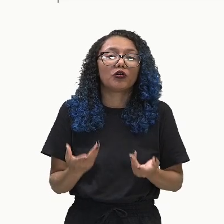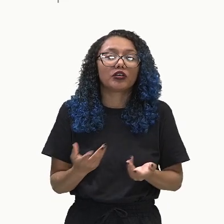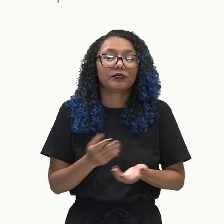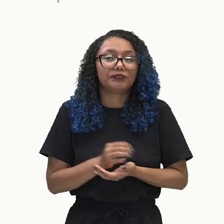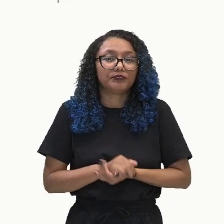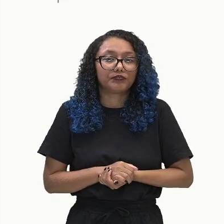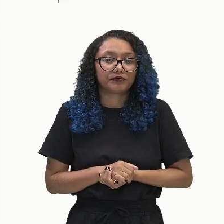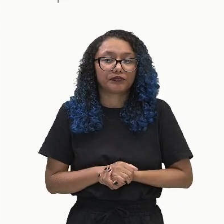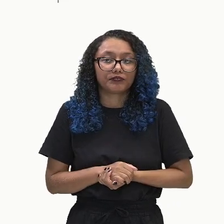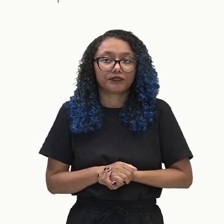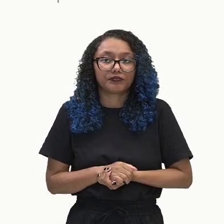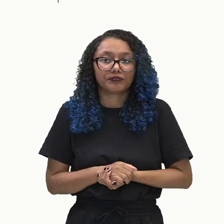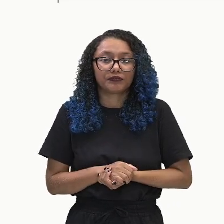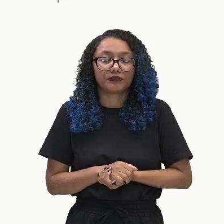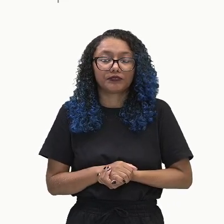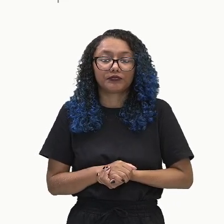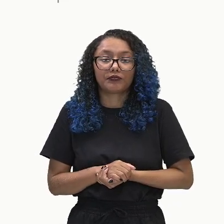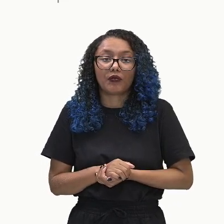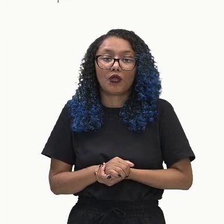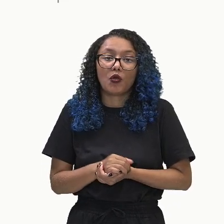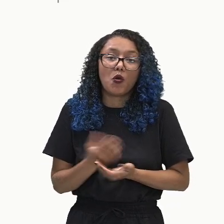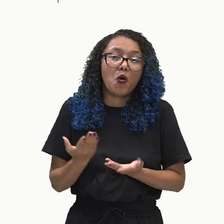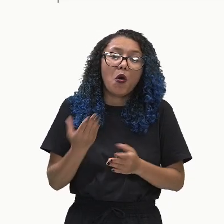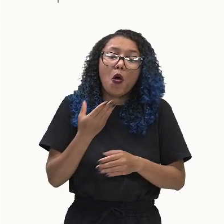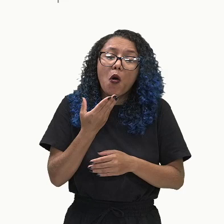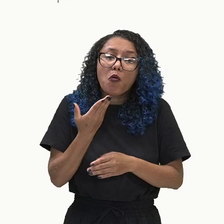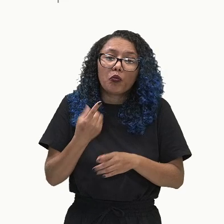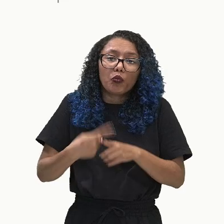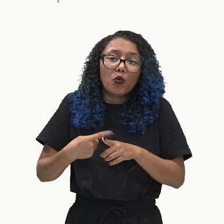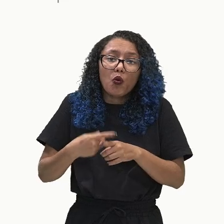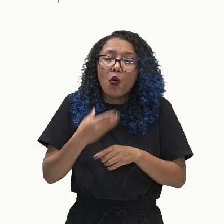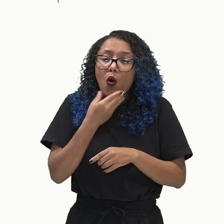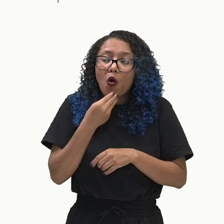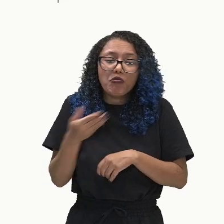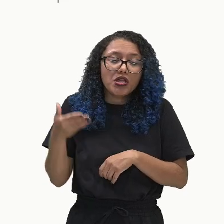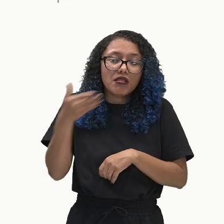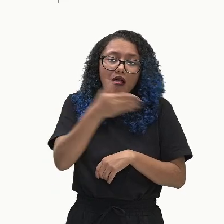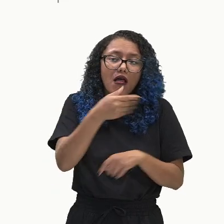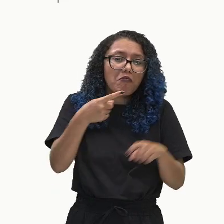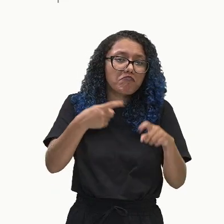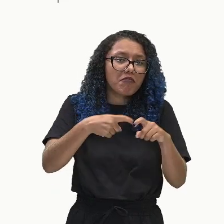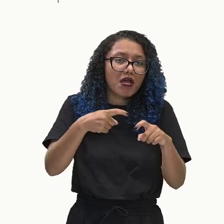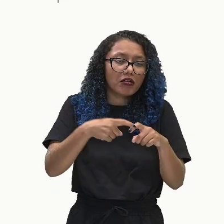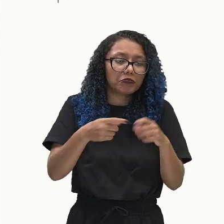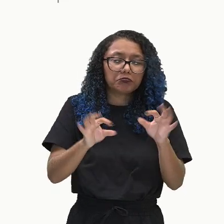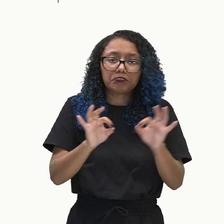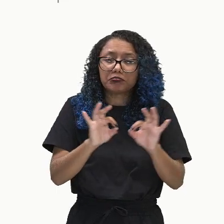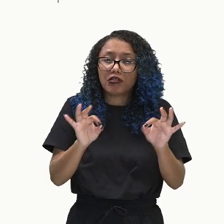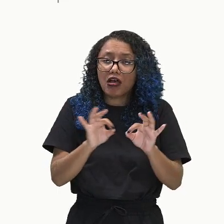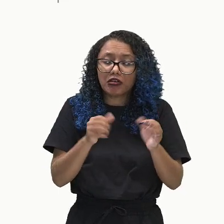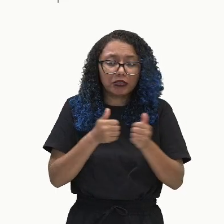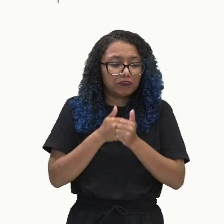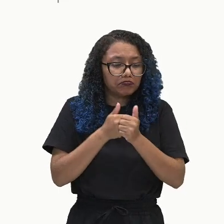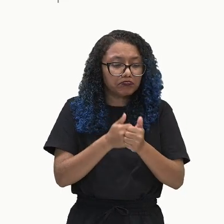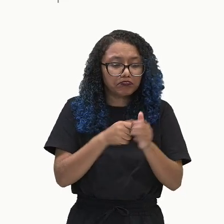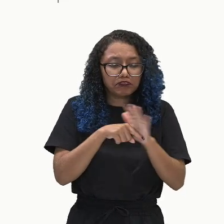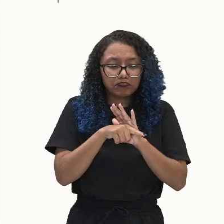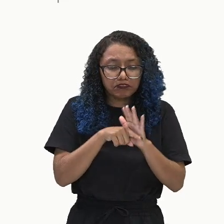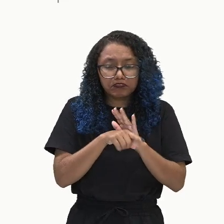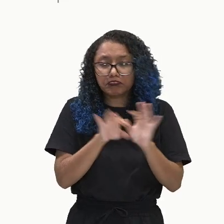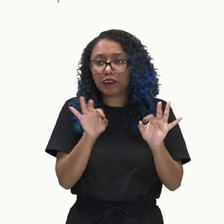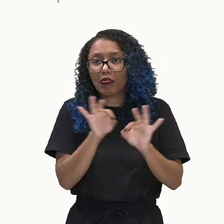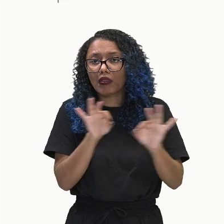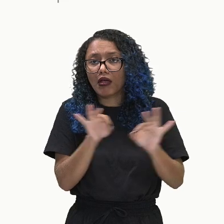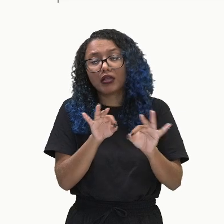não participação do homem em consultas médicas, né, com especialistas. E assim pode ser